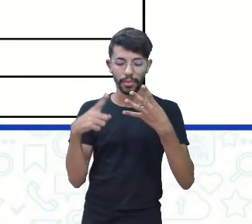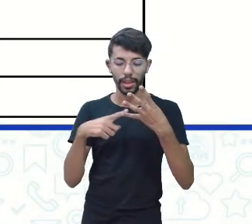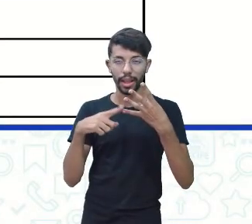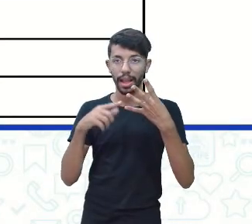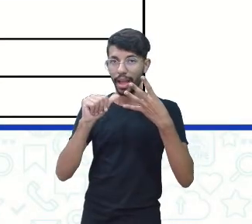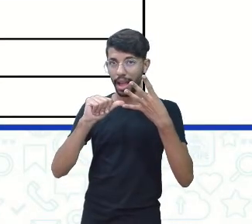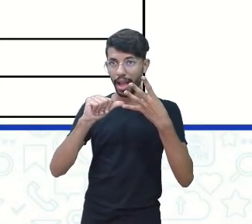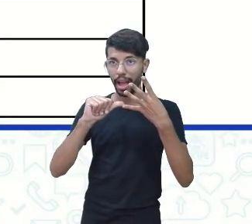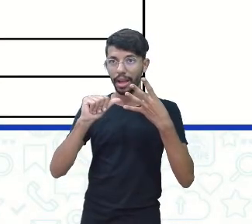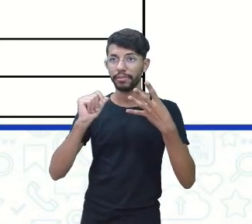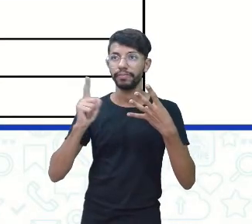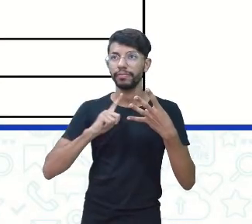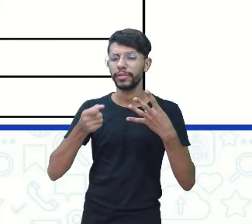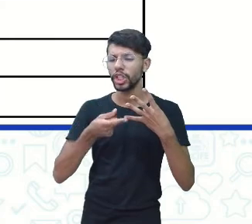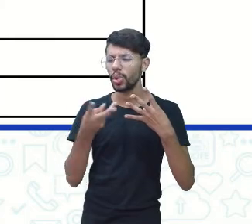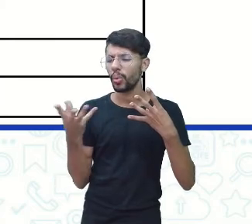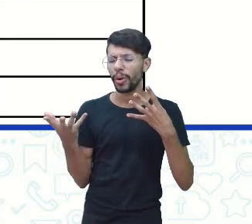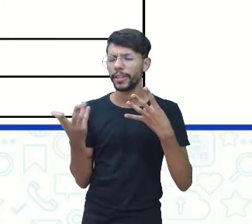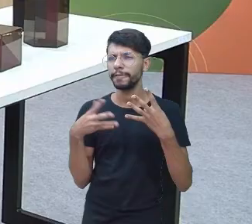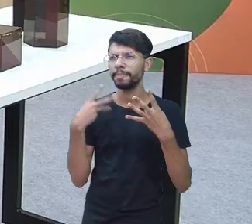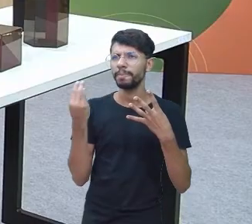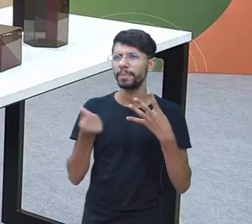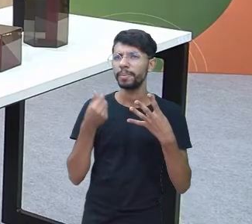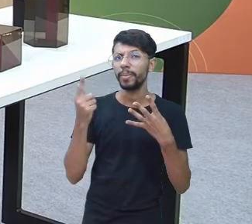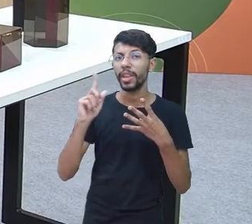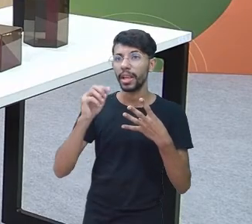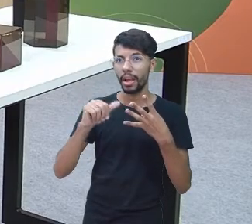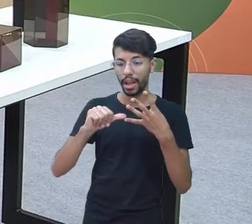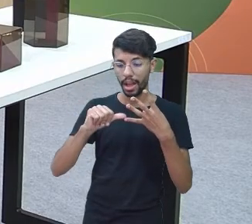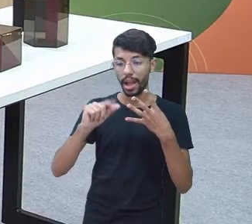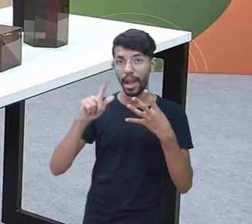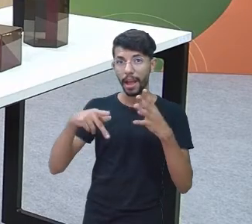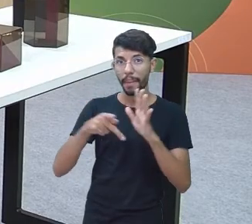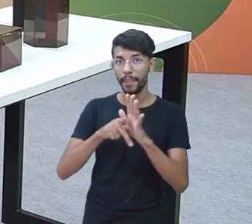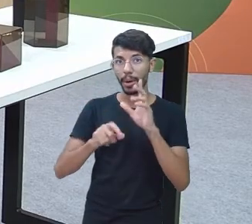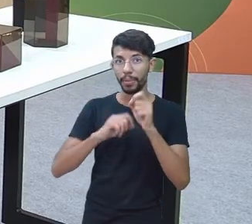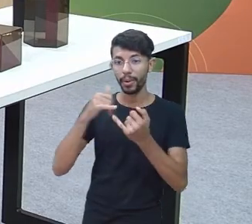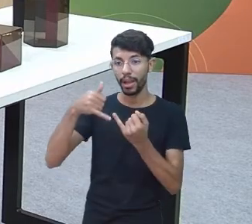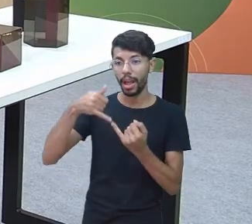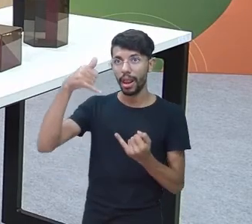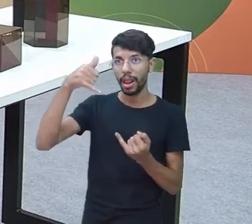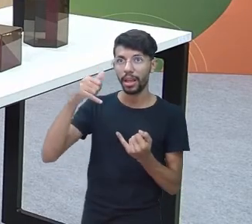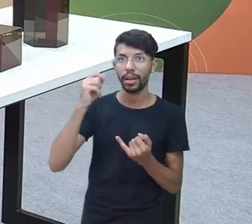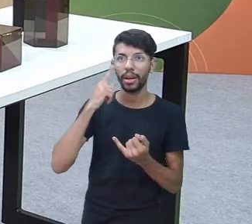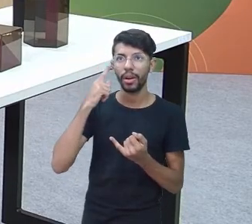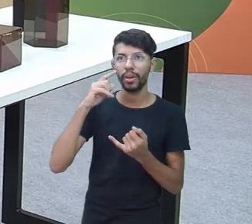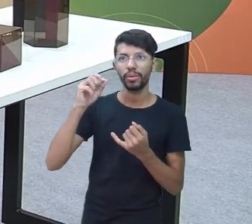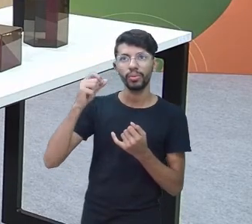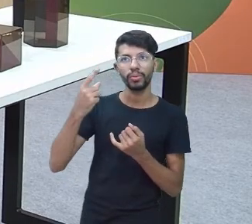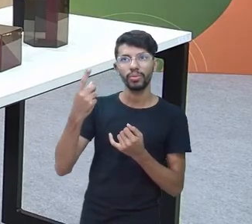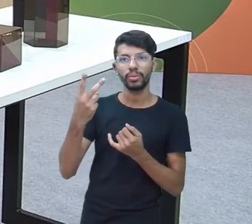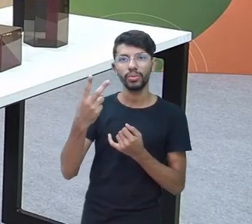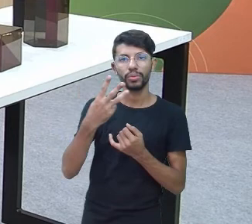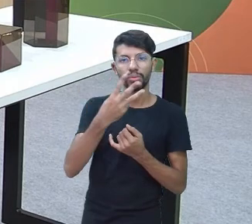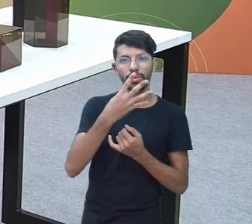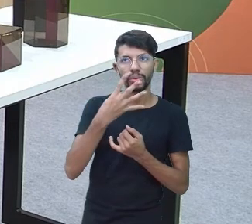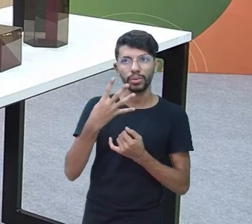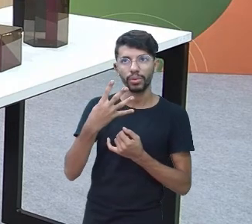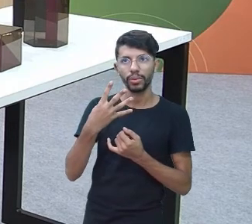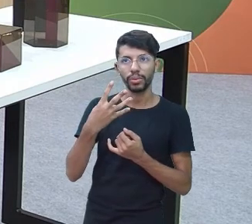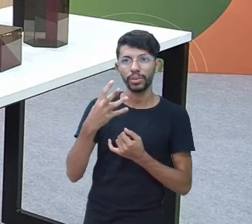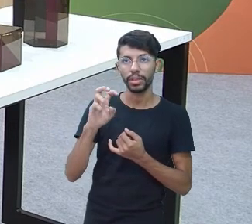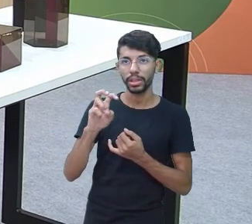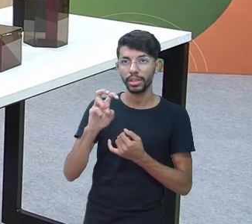quantas arestas a gente vai ter? Arestas são as linhas, lembra sempre desses elementos. Então, a gente vai ter, ó, 1, 2, 3,